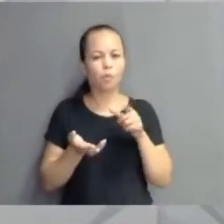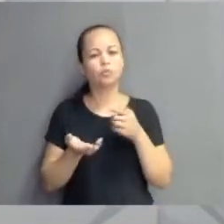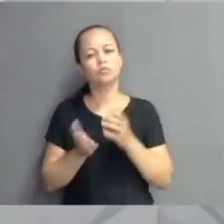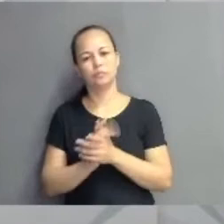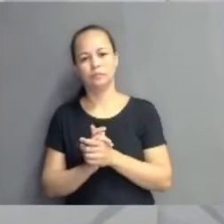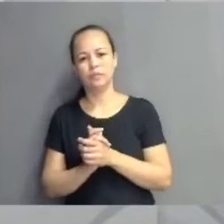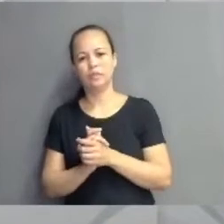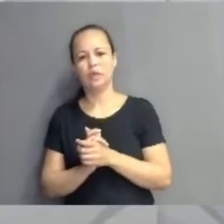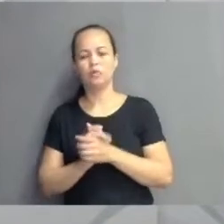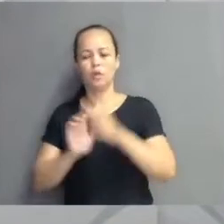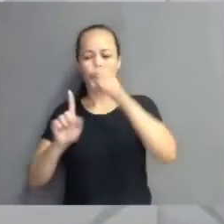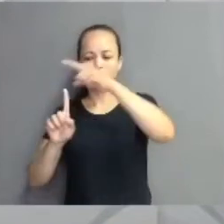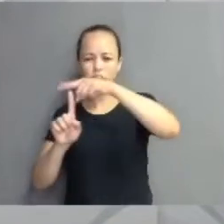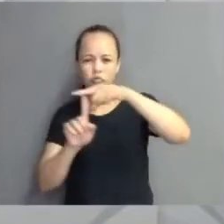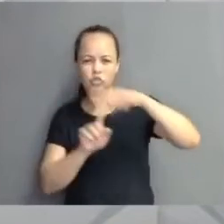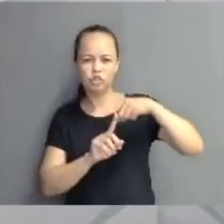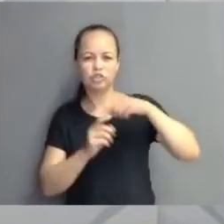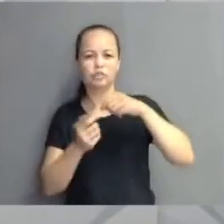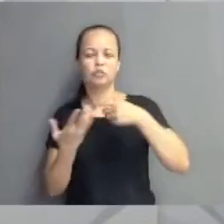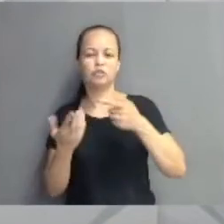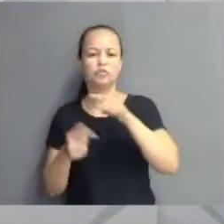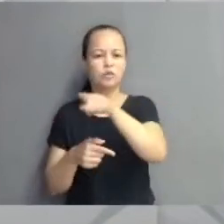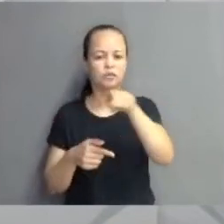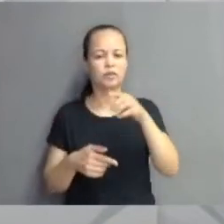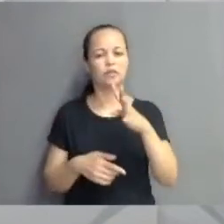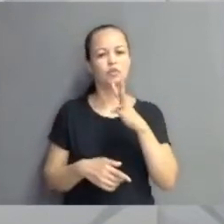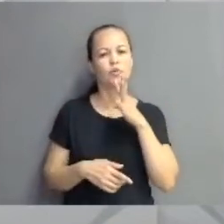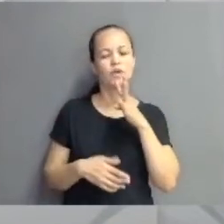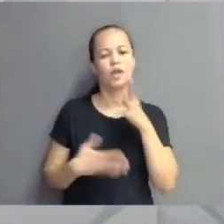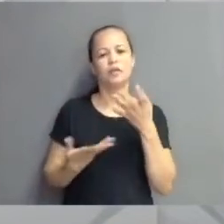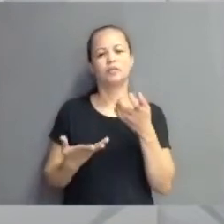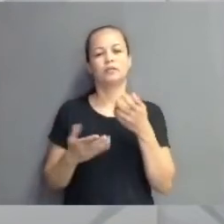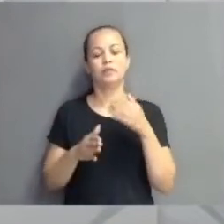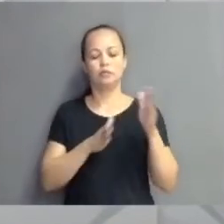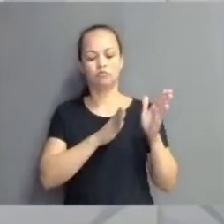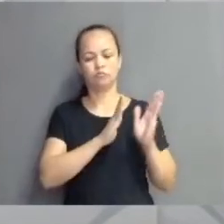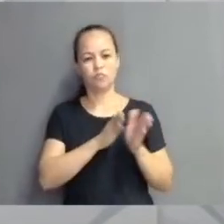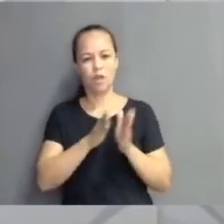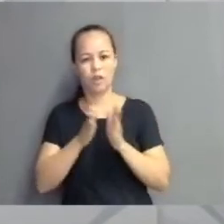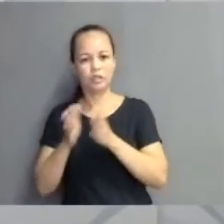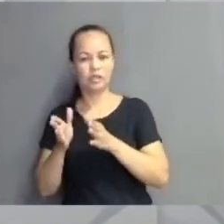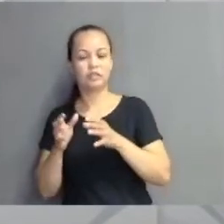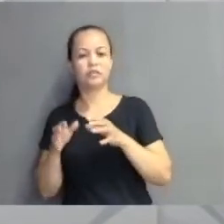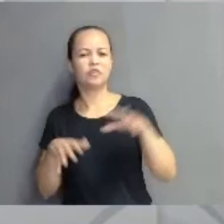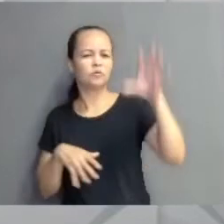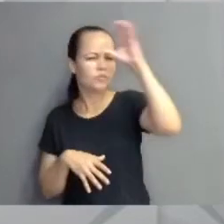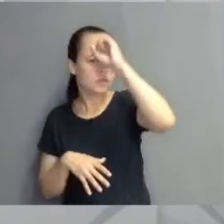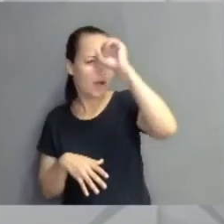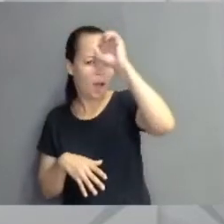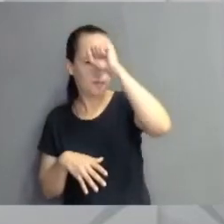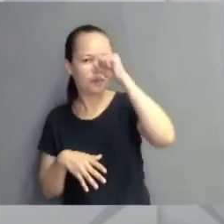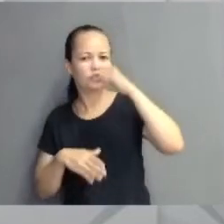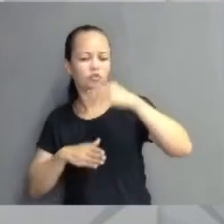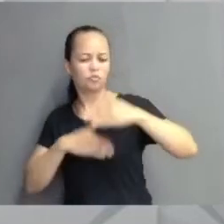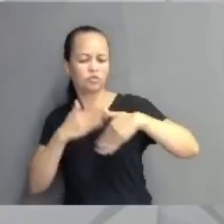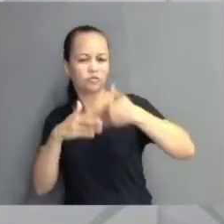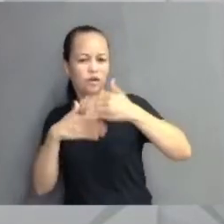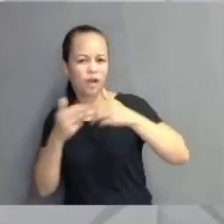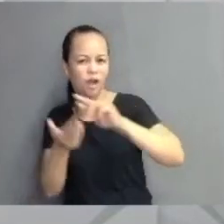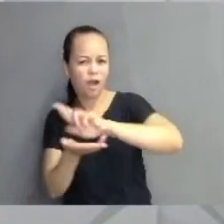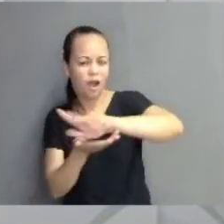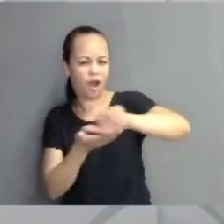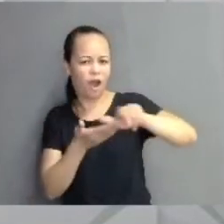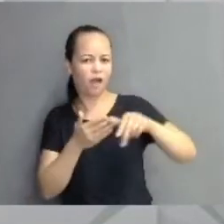tipos para que você possa conhecer mas no decorrer das nossas aulas nós vamos aprender sobre muitos gêneros